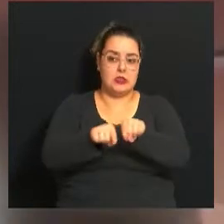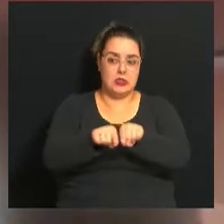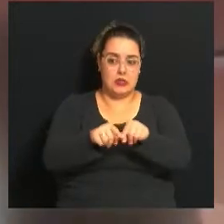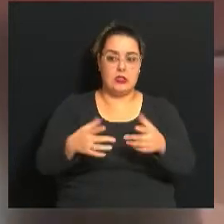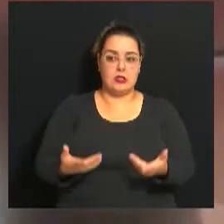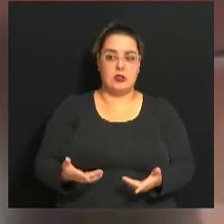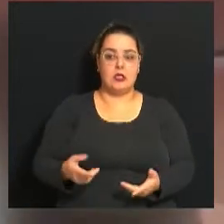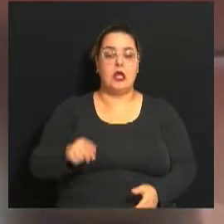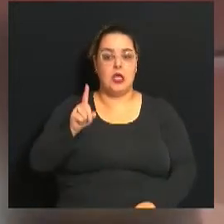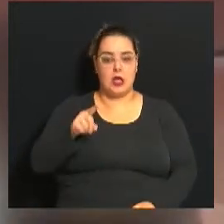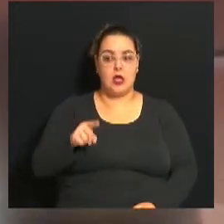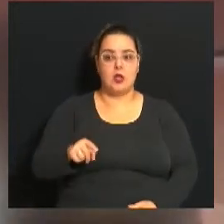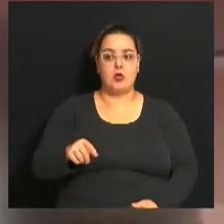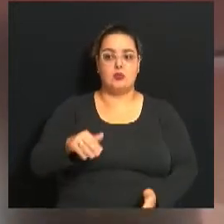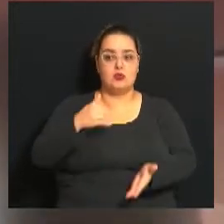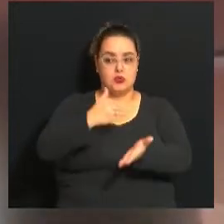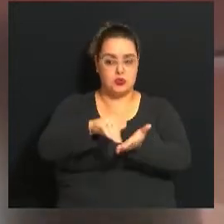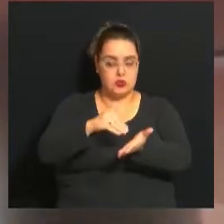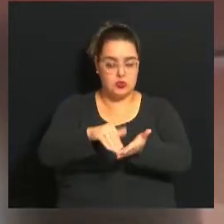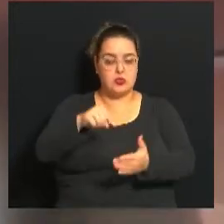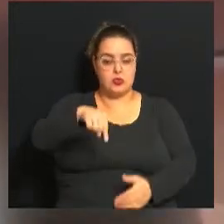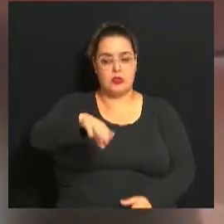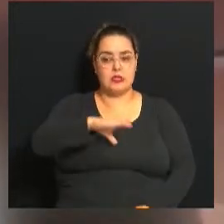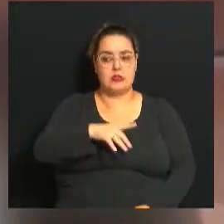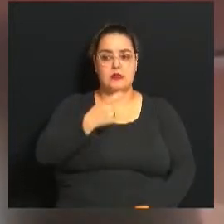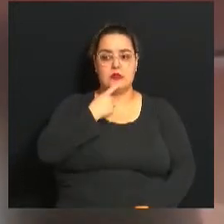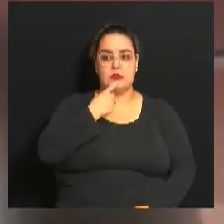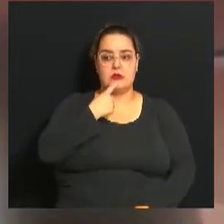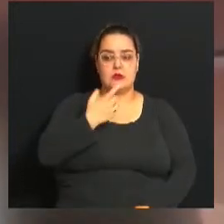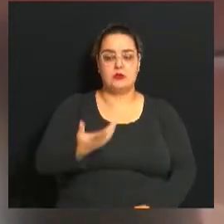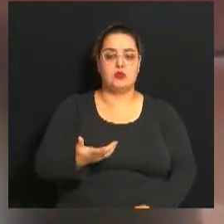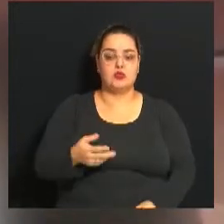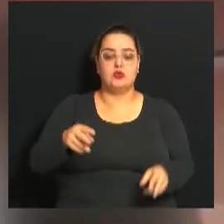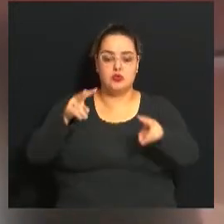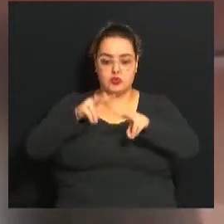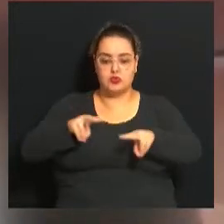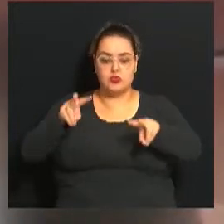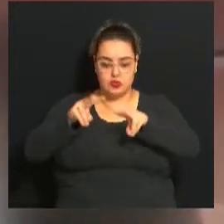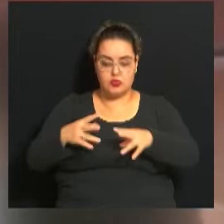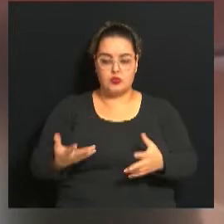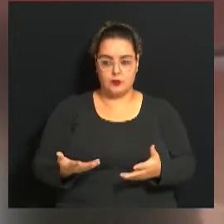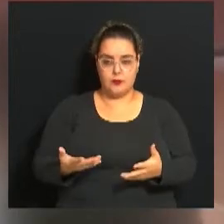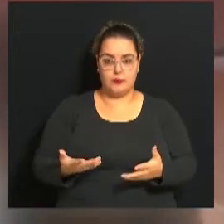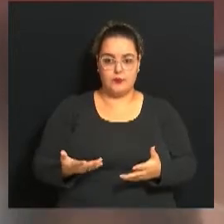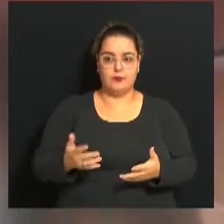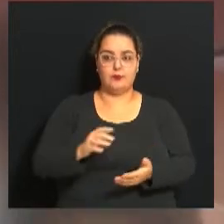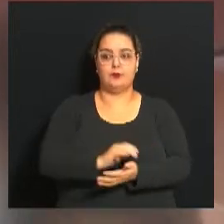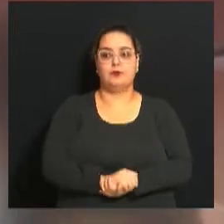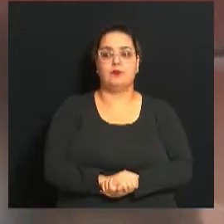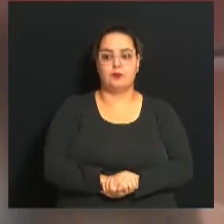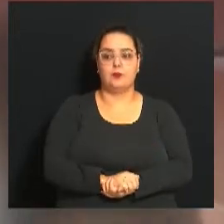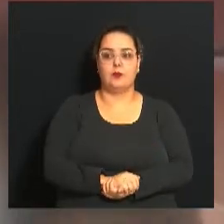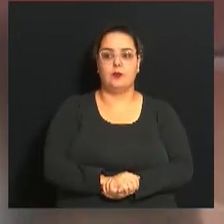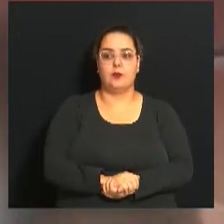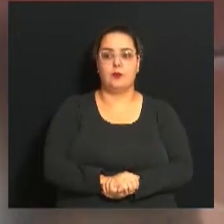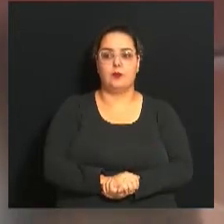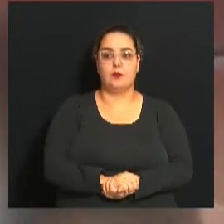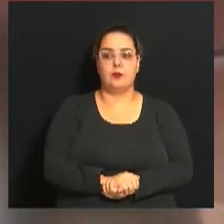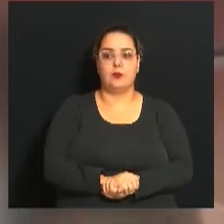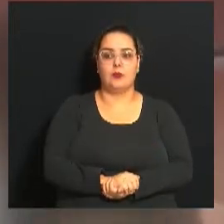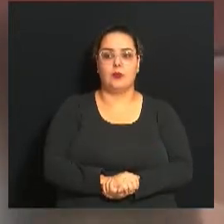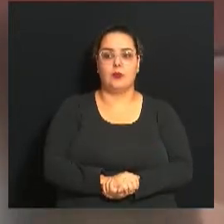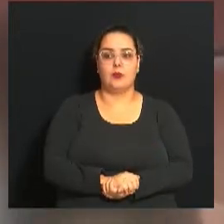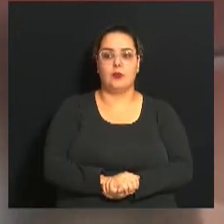de um escritório aqui de Campinas e versava especificamente sobre